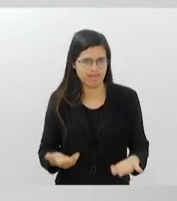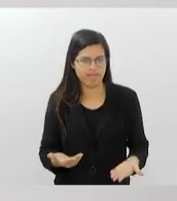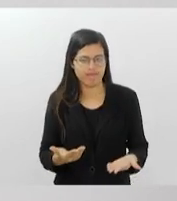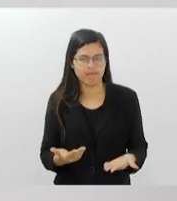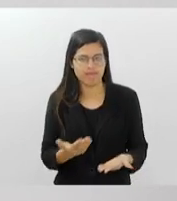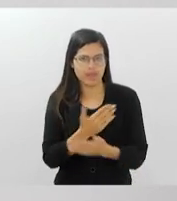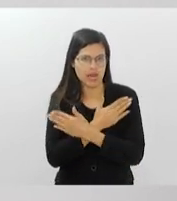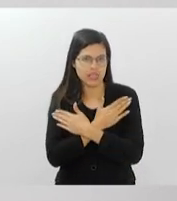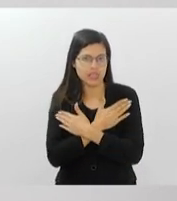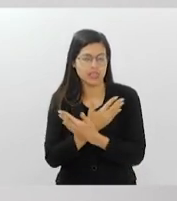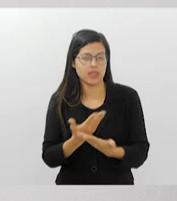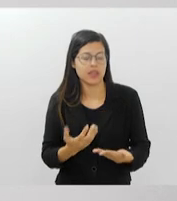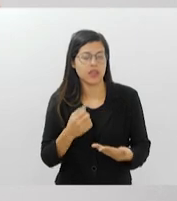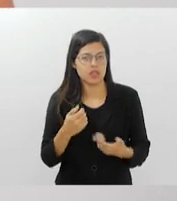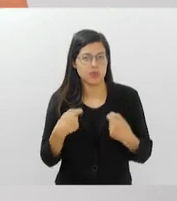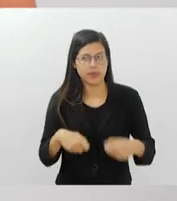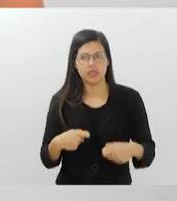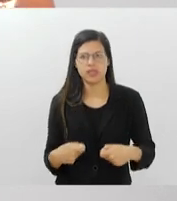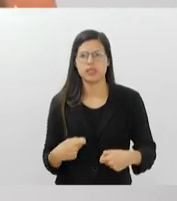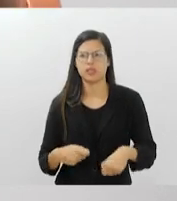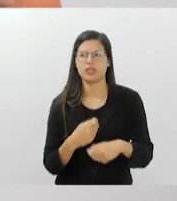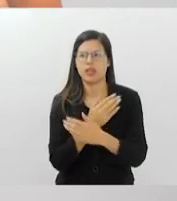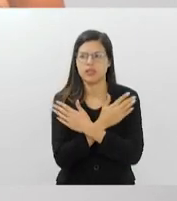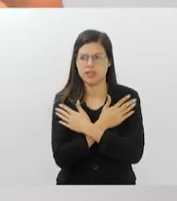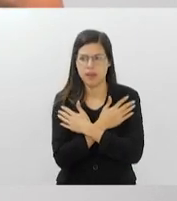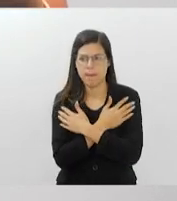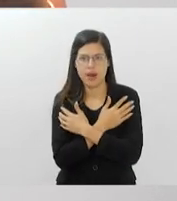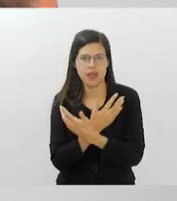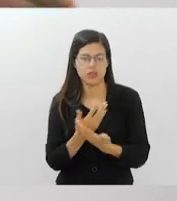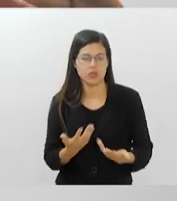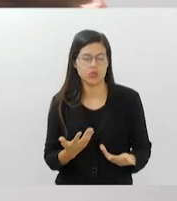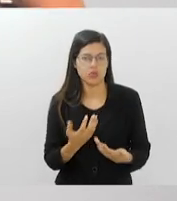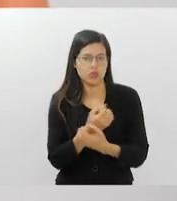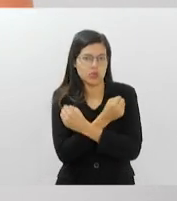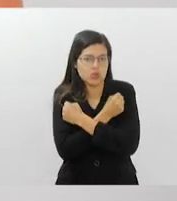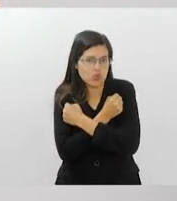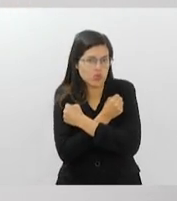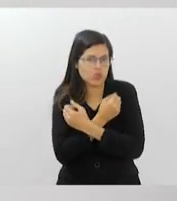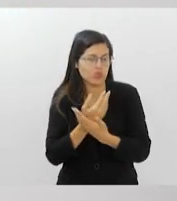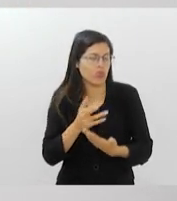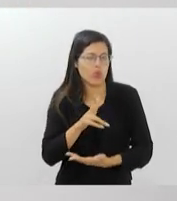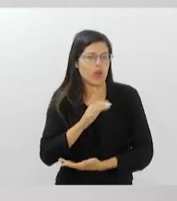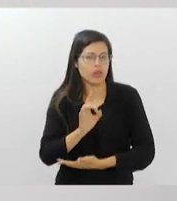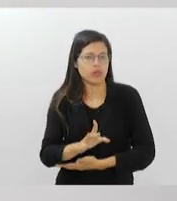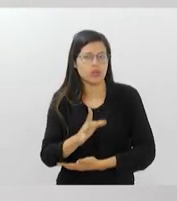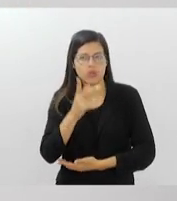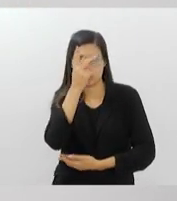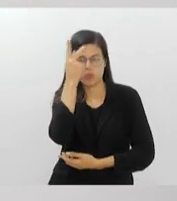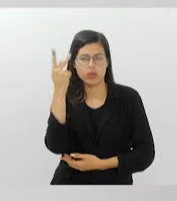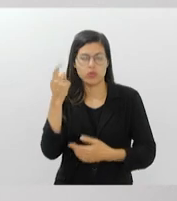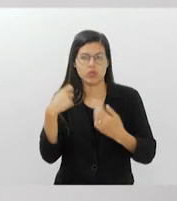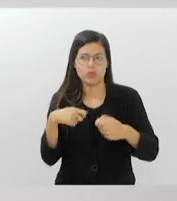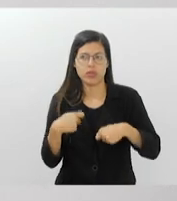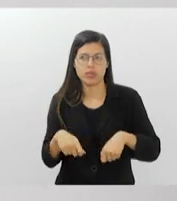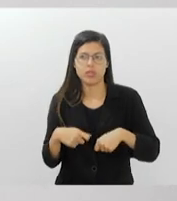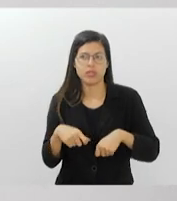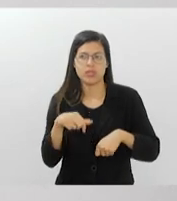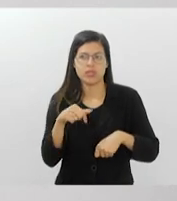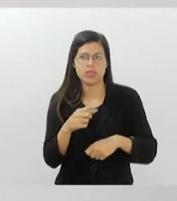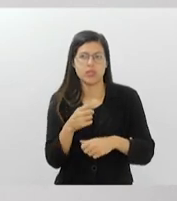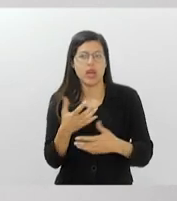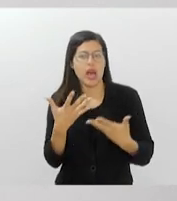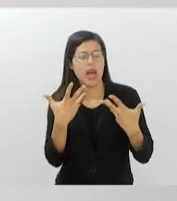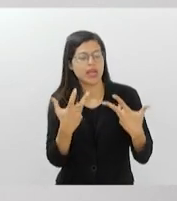precisando muito desse abraço muito desse abraço então abraçar não é só as pessoas abraçar a causa e a causa é essa